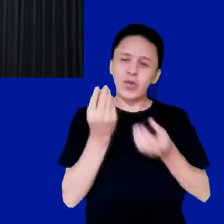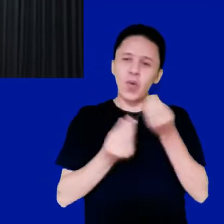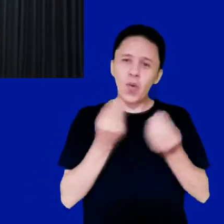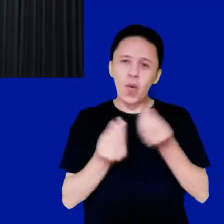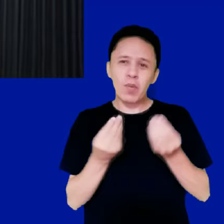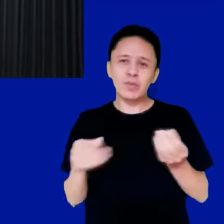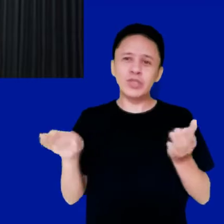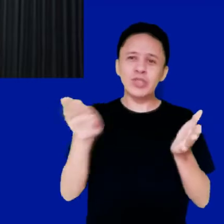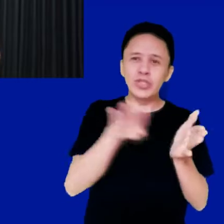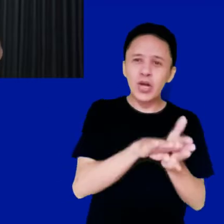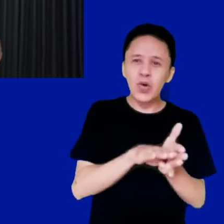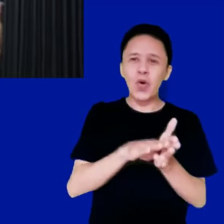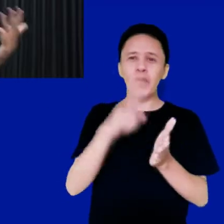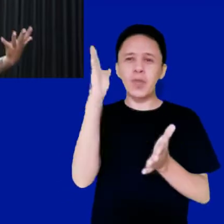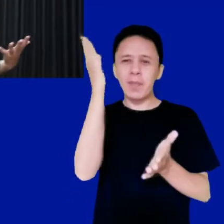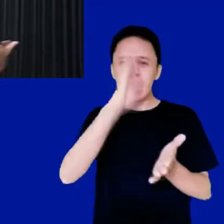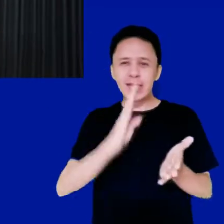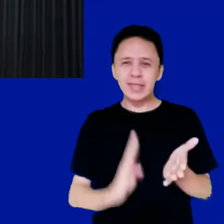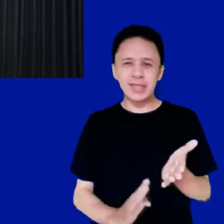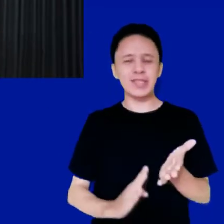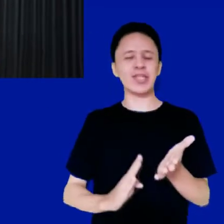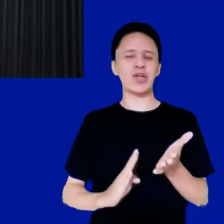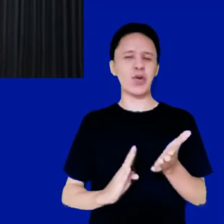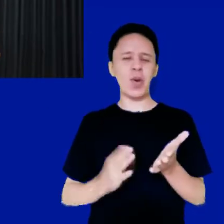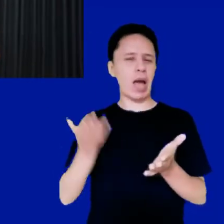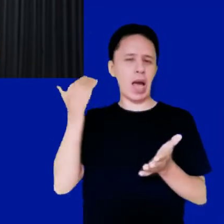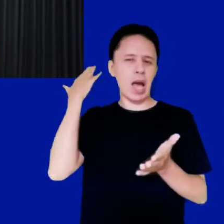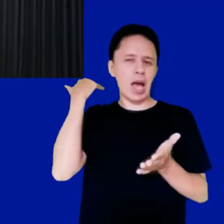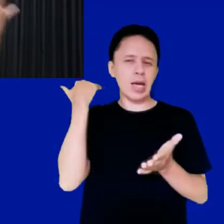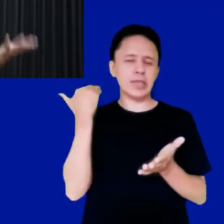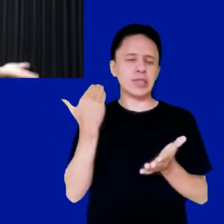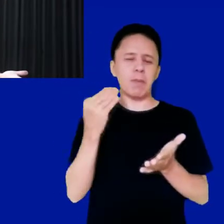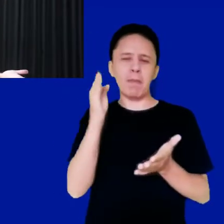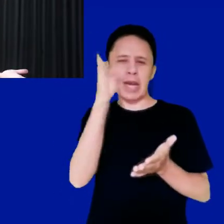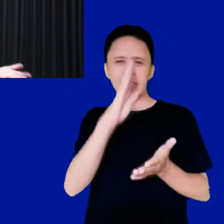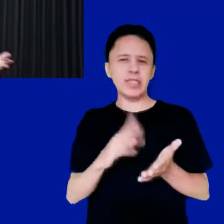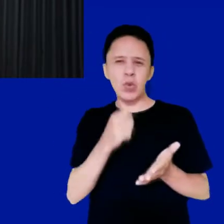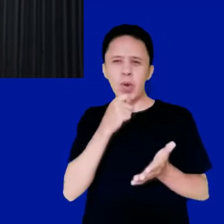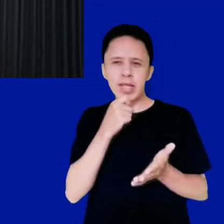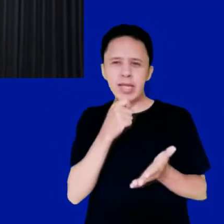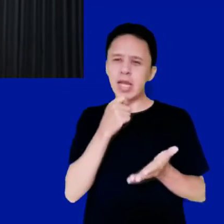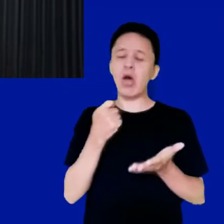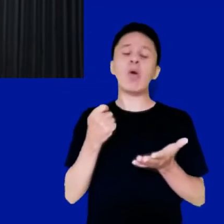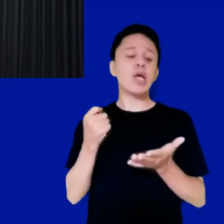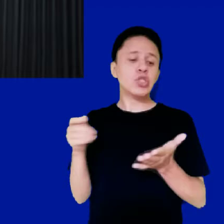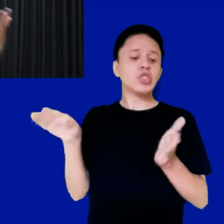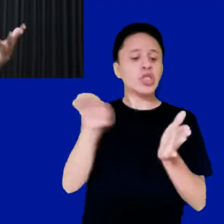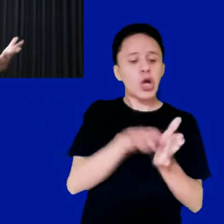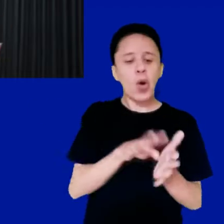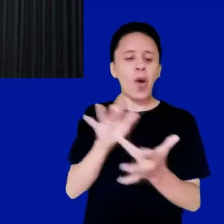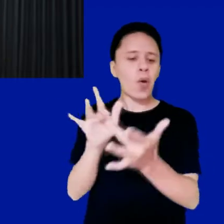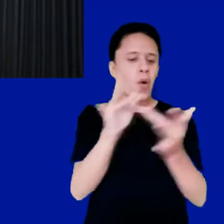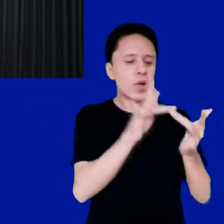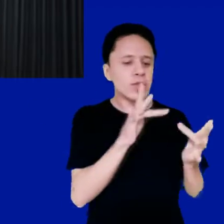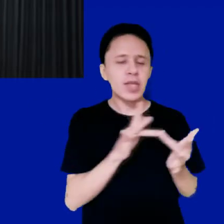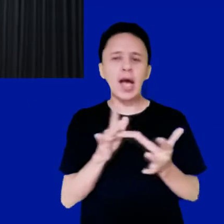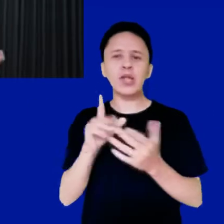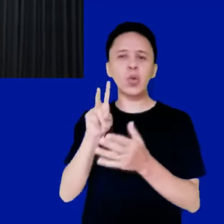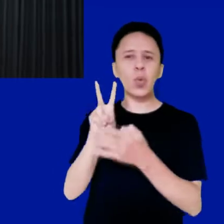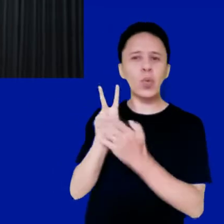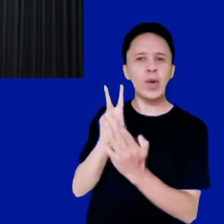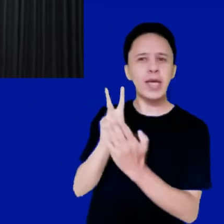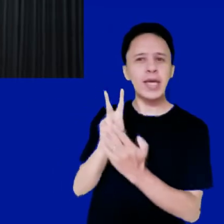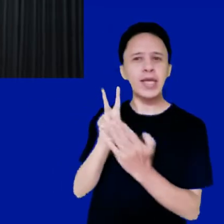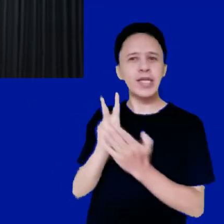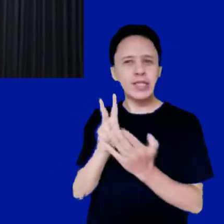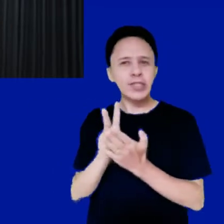conta como é que foi quando ele chegou aqui no Brasil, né, que não era Brasil ainda, aquele momento, ele chegou junto com os portugueses, teve